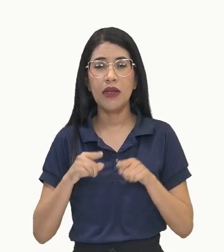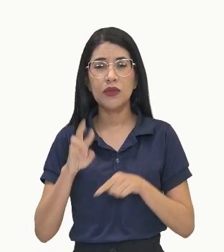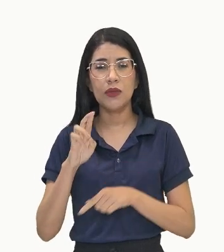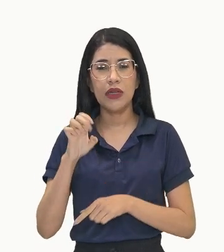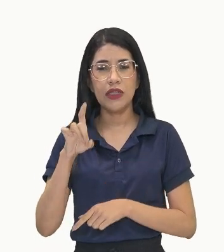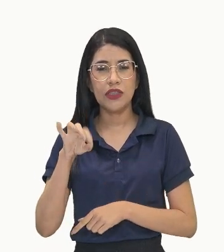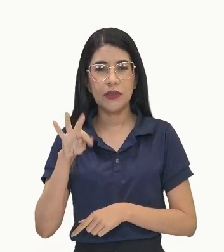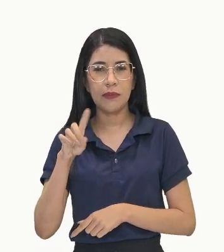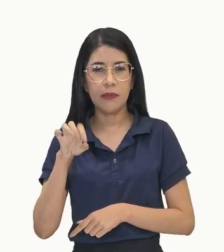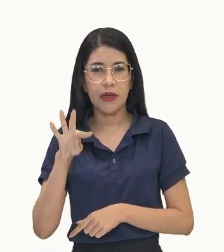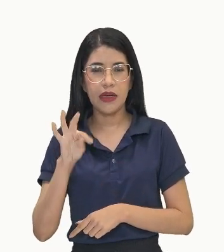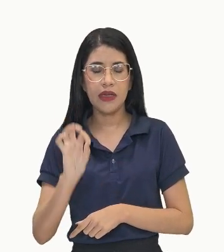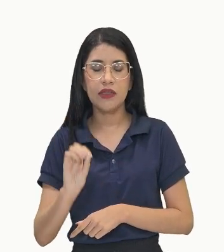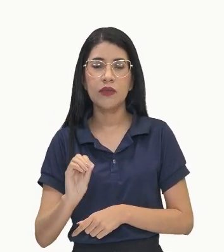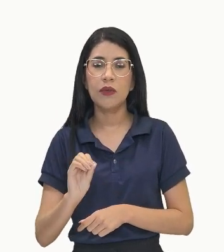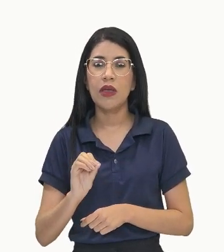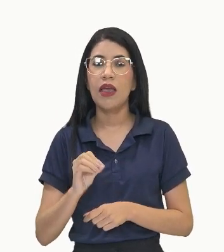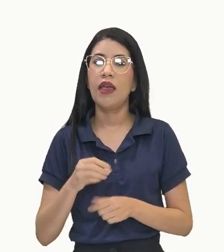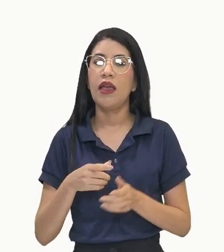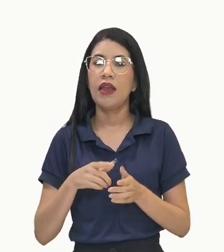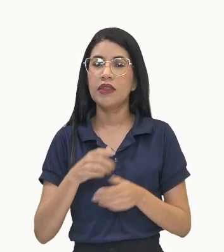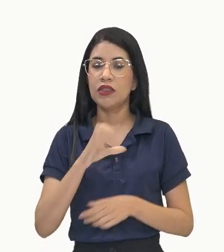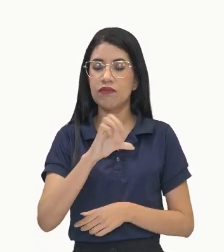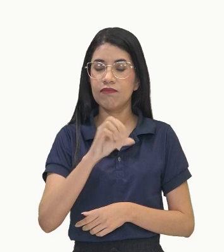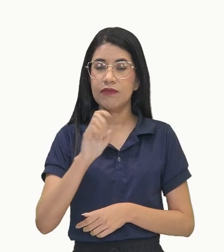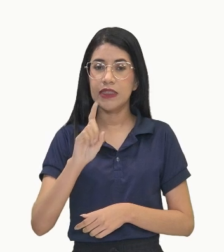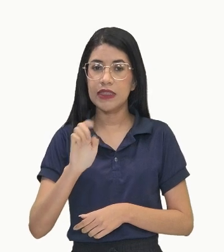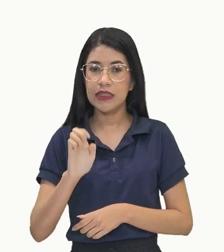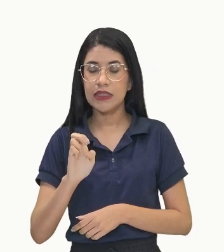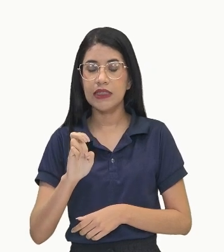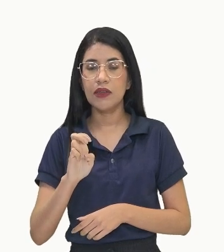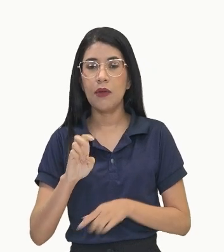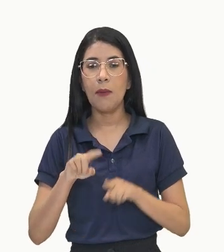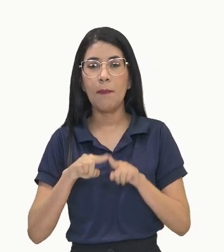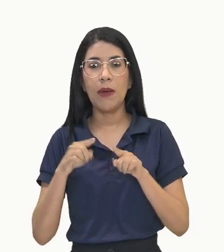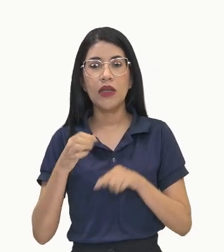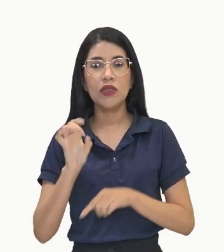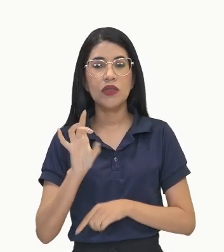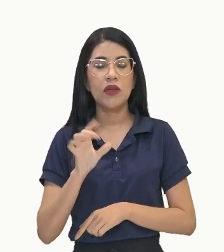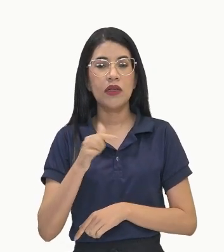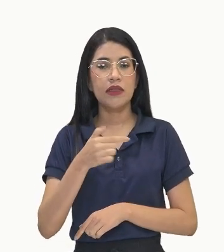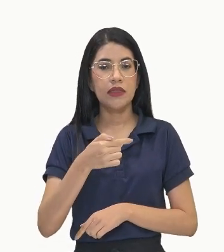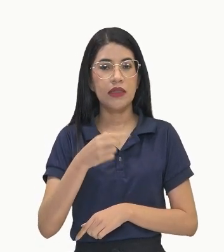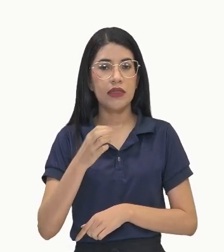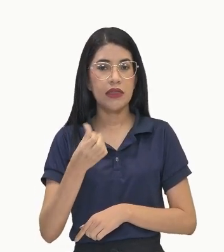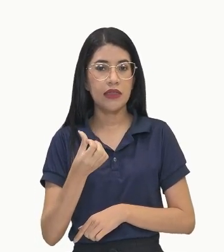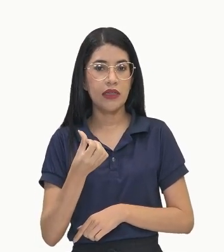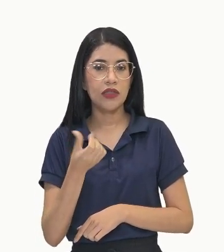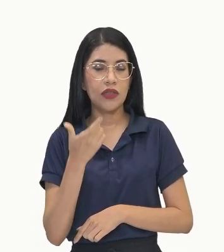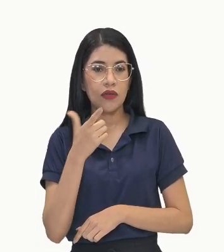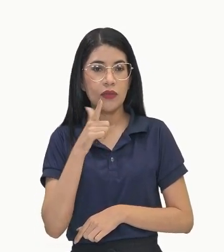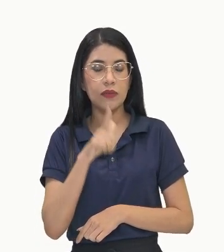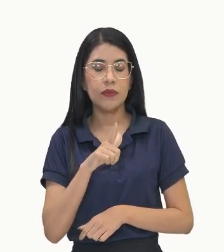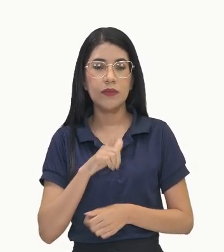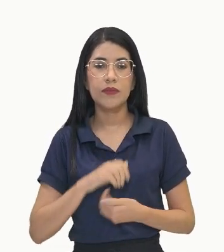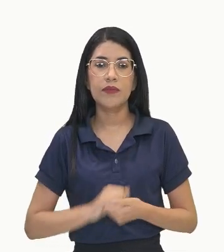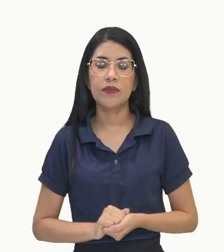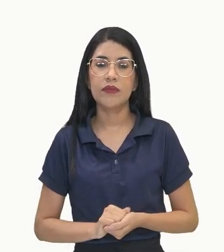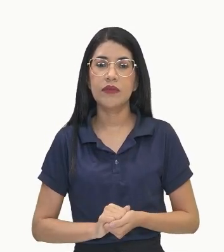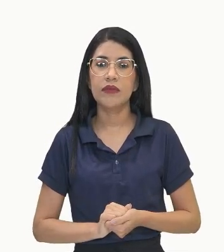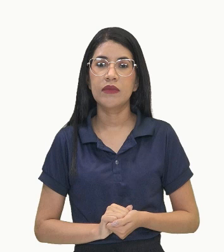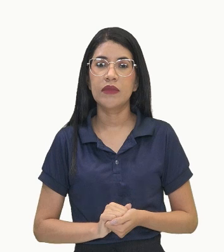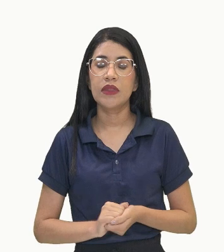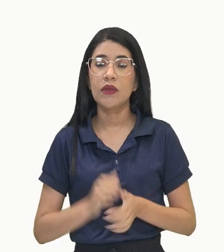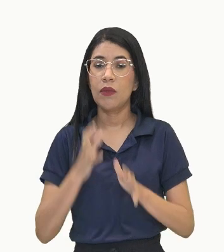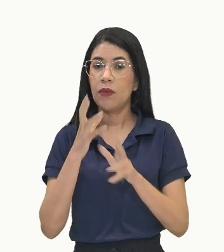ter 95 de biodiesel, mas apenas 76 foram obtidos. Aí, novamente, ele vem,